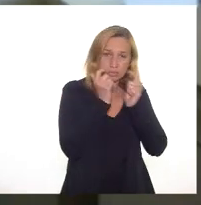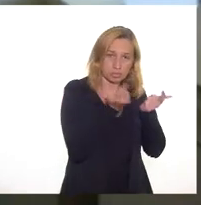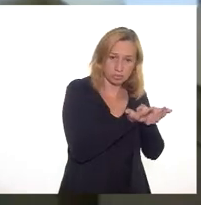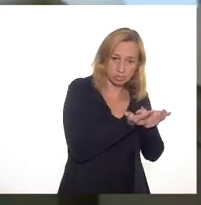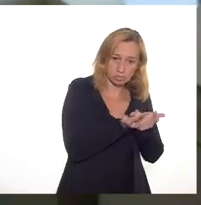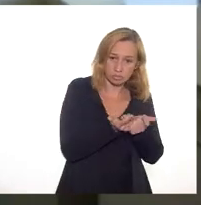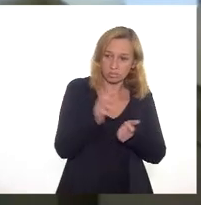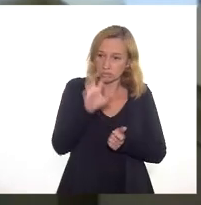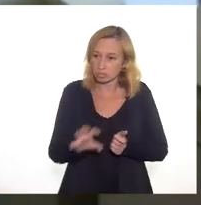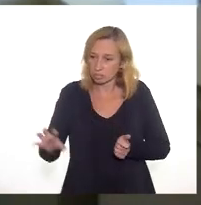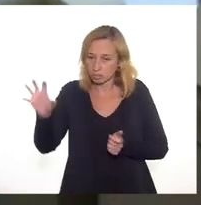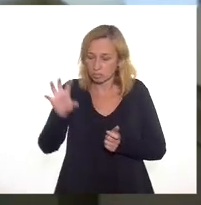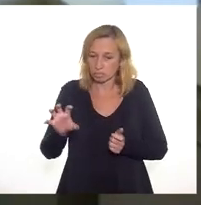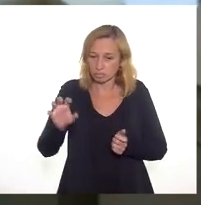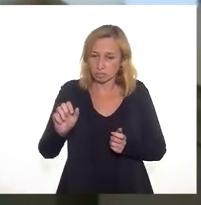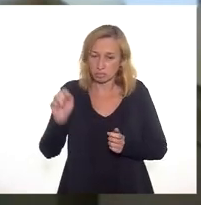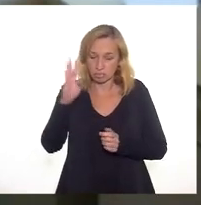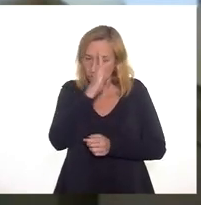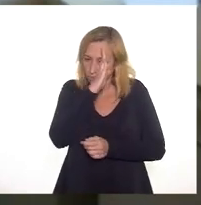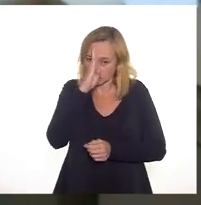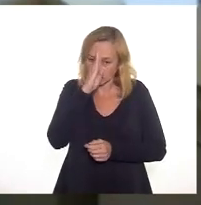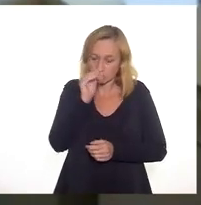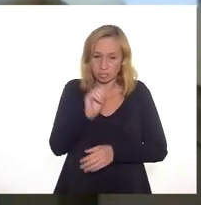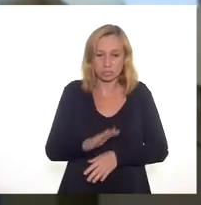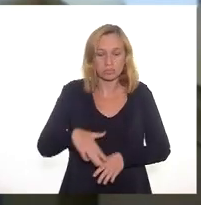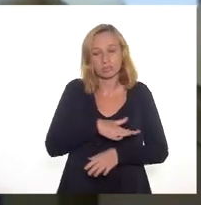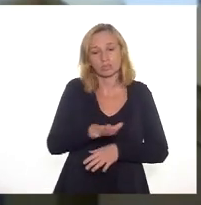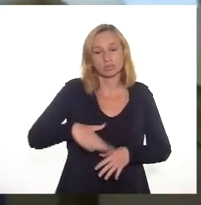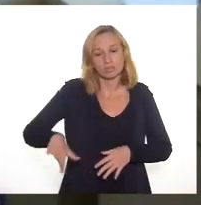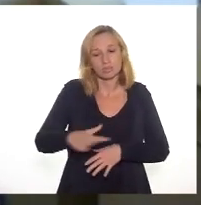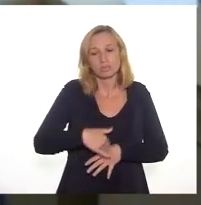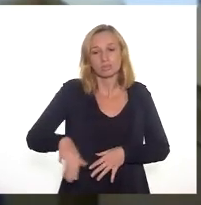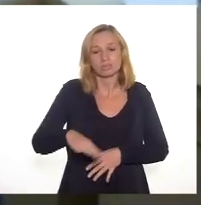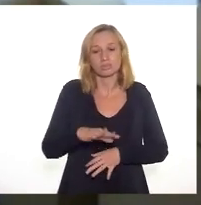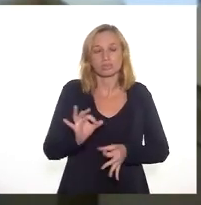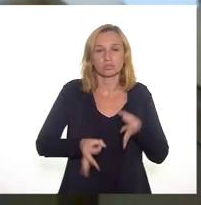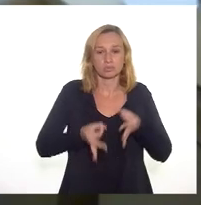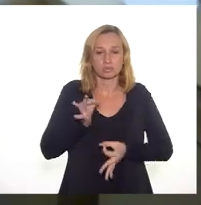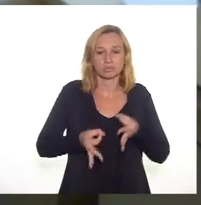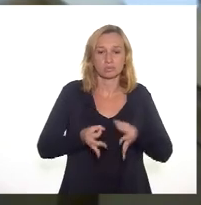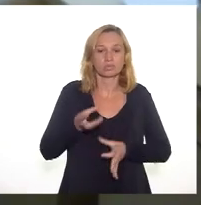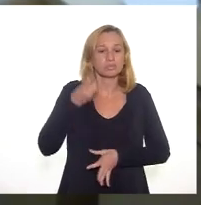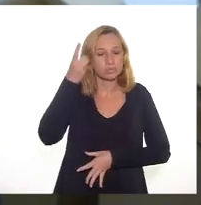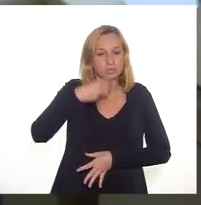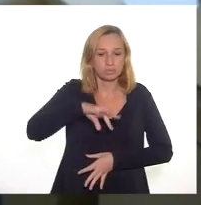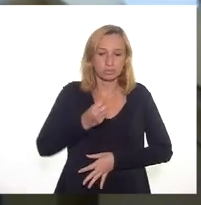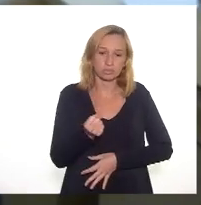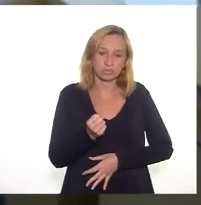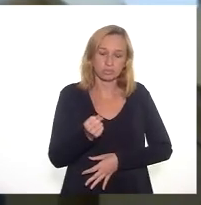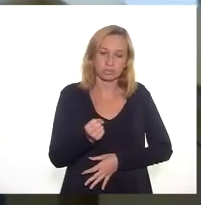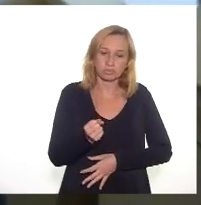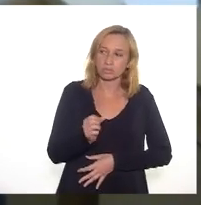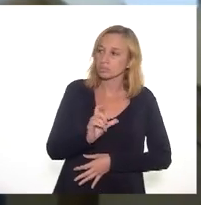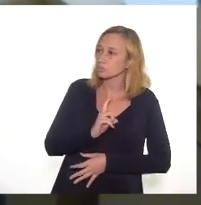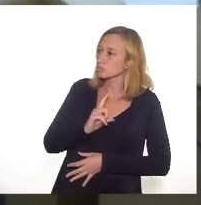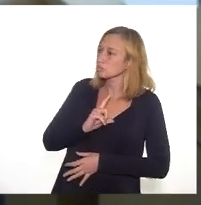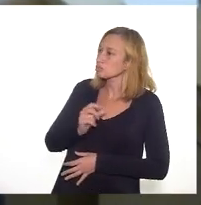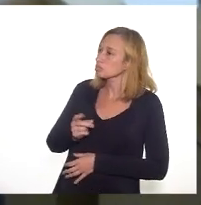os centros acadêmicos da área jurídica. Deputada Marta Rocha, ainda tem quanto